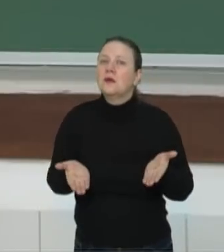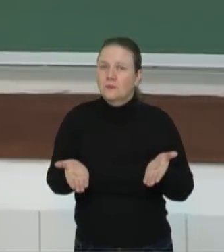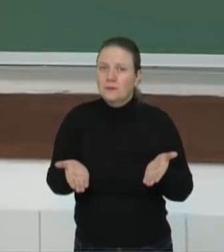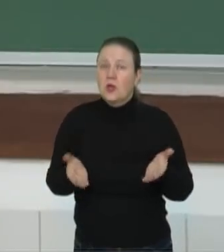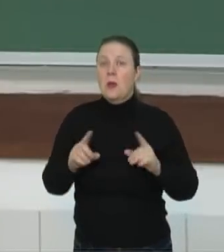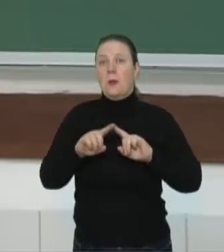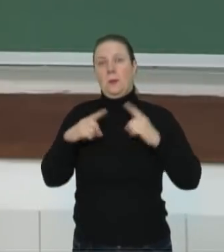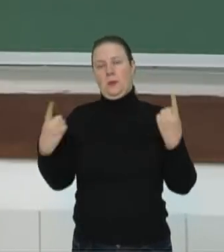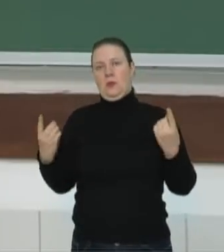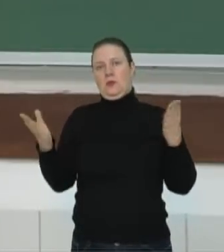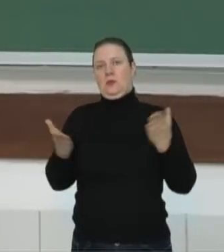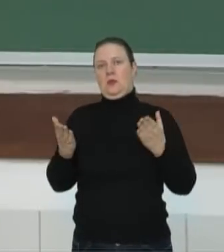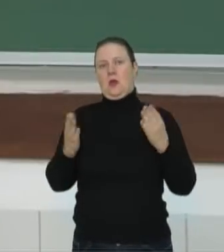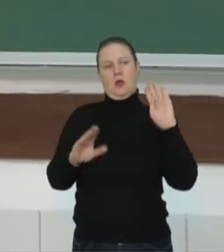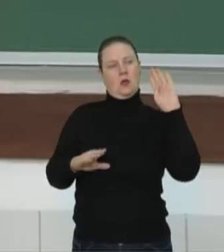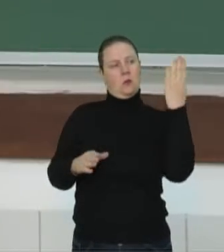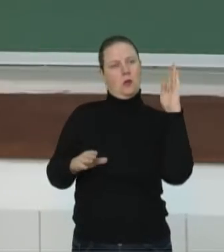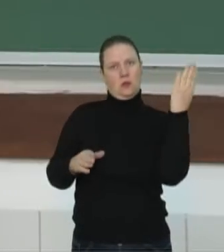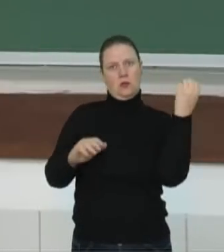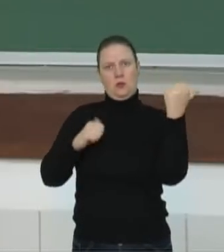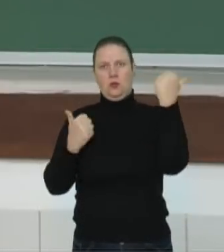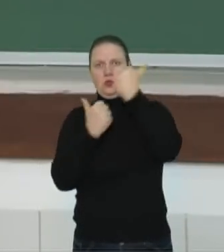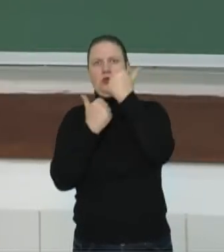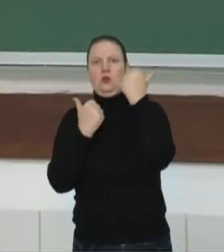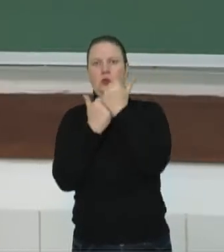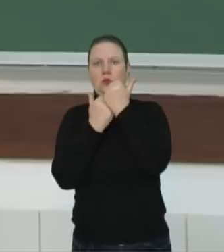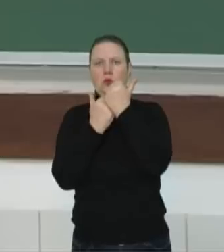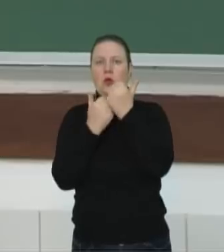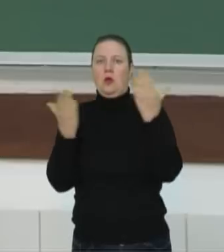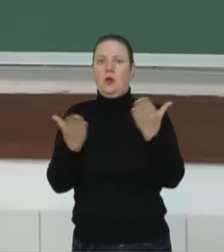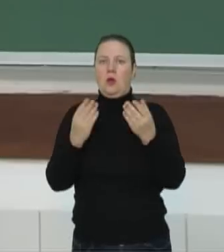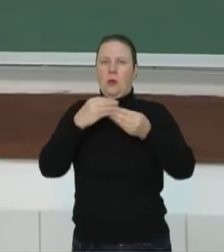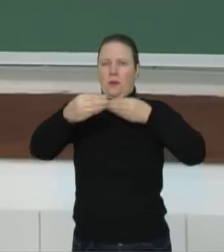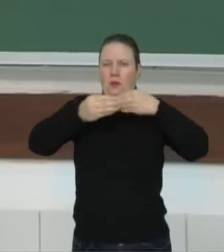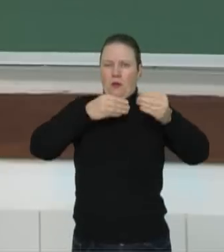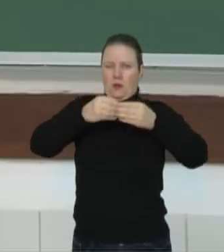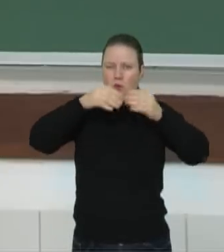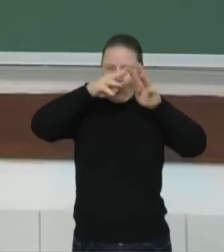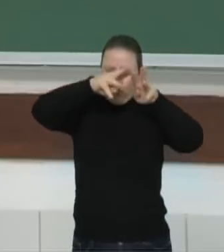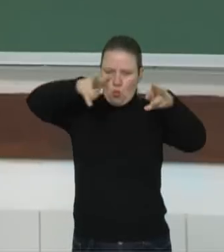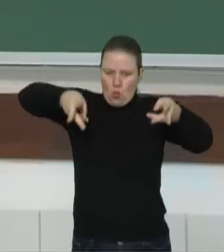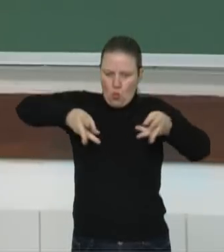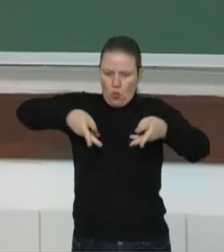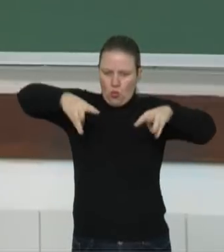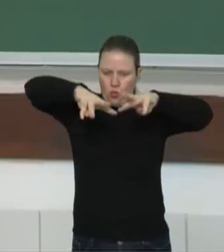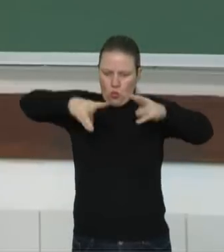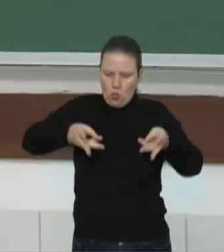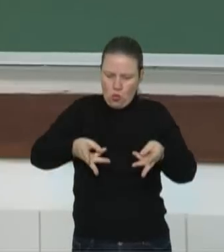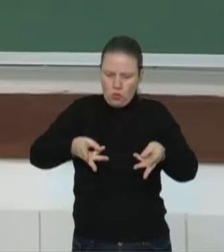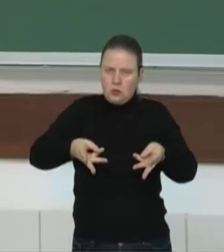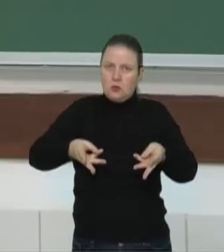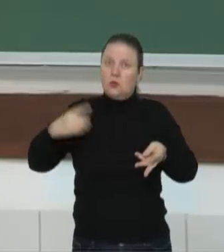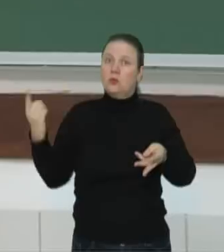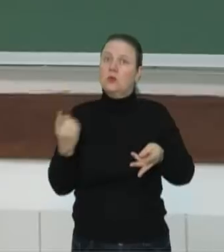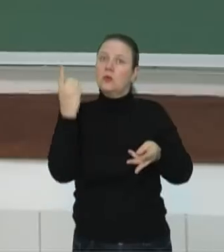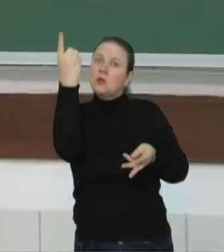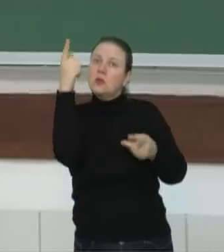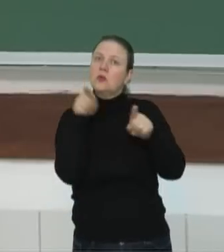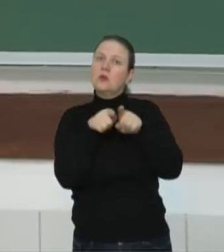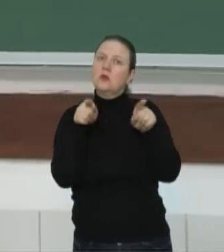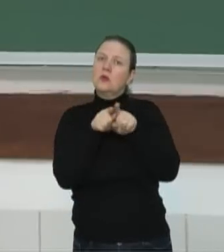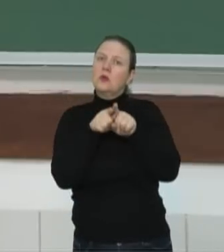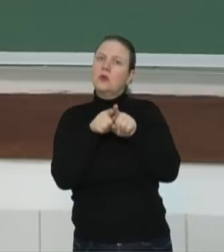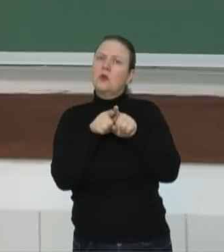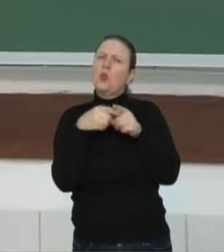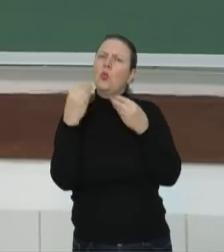tá? Só que a madeira foi substituída pelaquela rede. Então, a altura da cesta e o formato